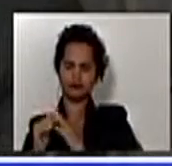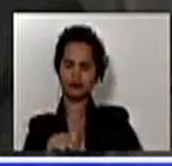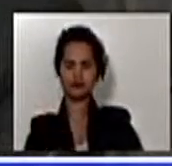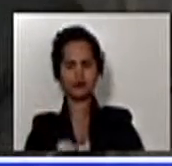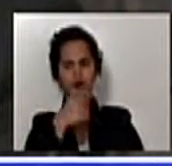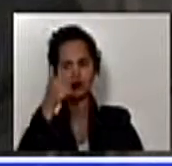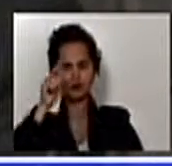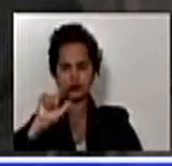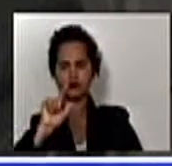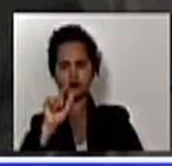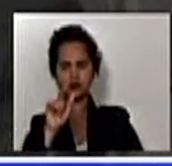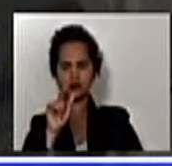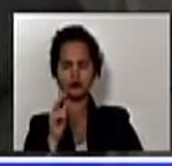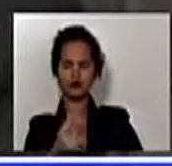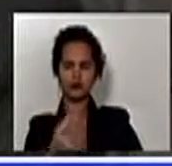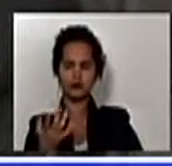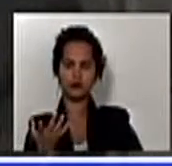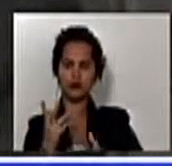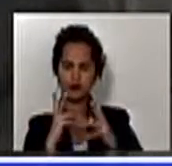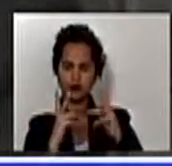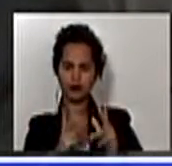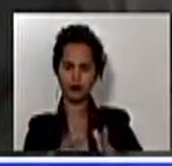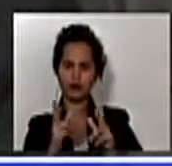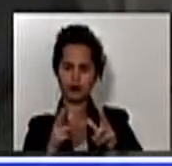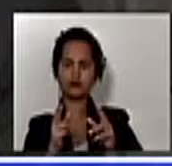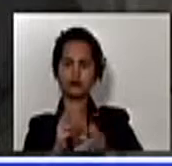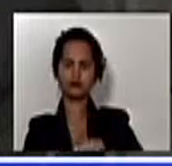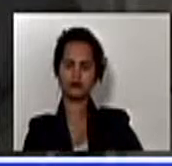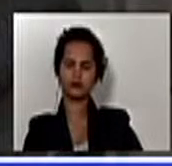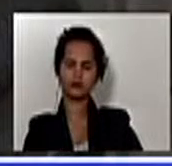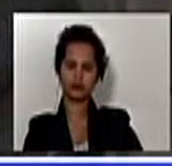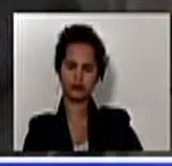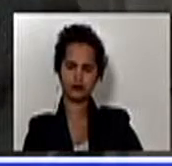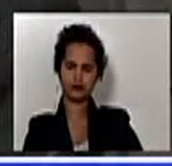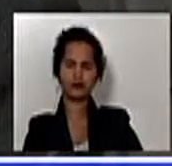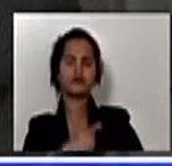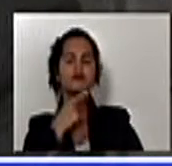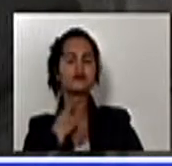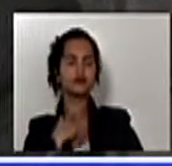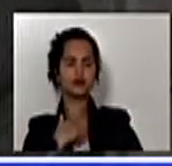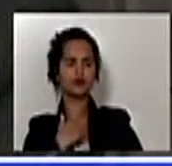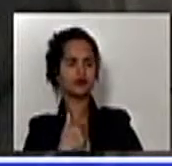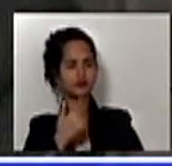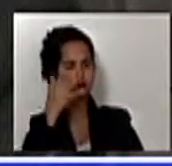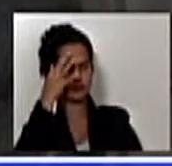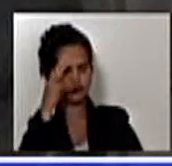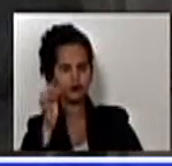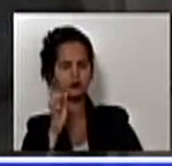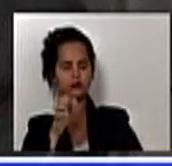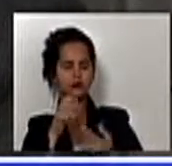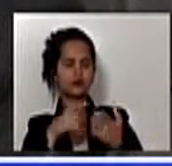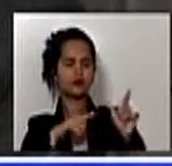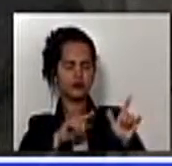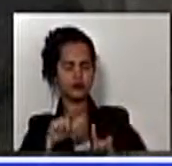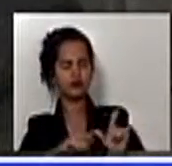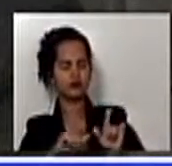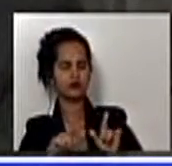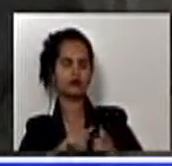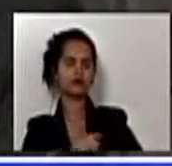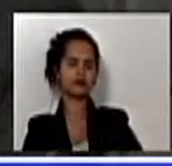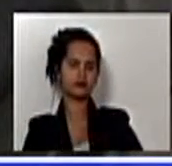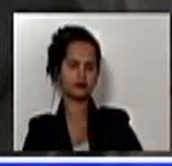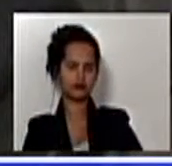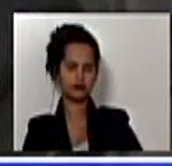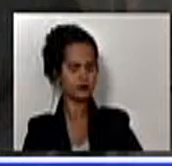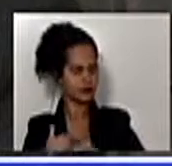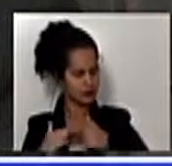eles permanecem com o mesmo ideal, com a mesma vontade férrea, inquebrantável,